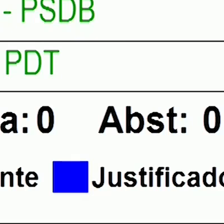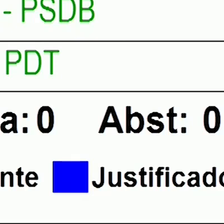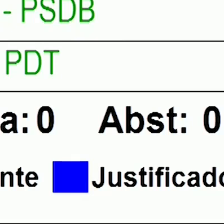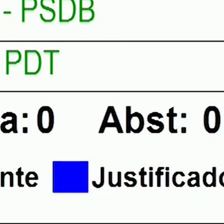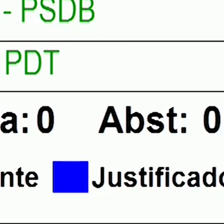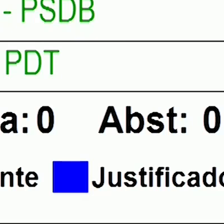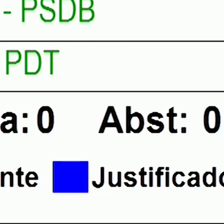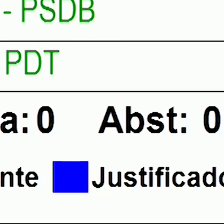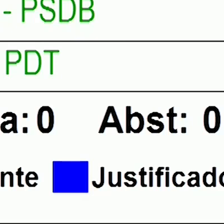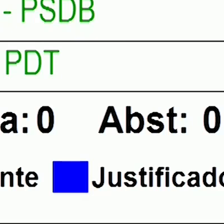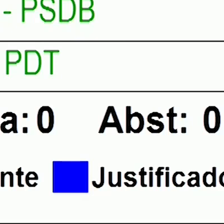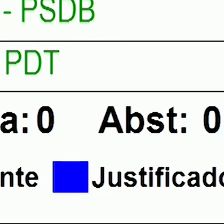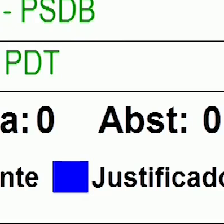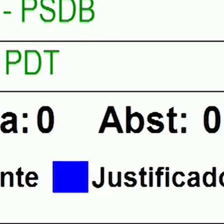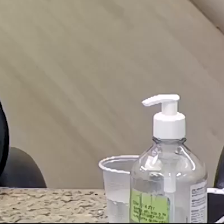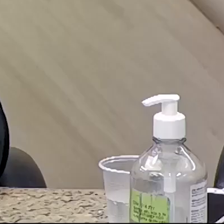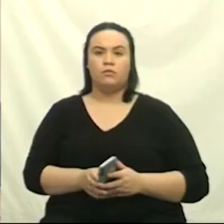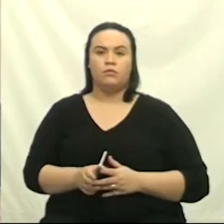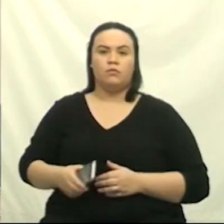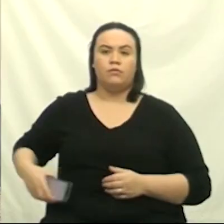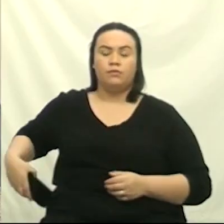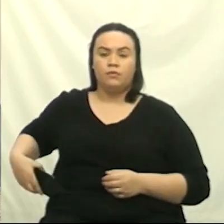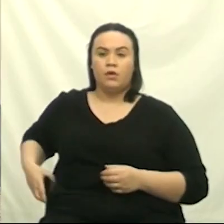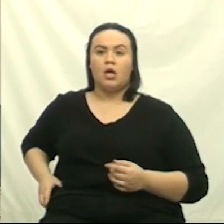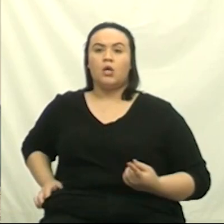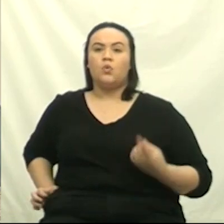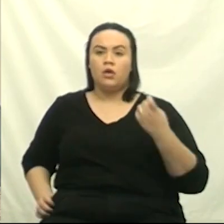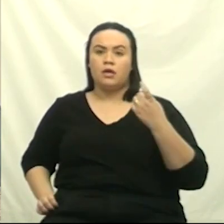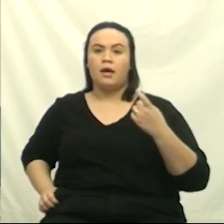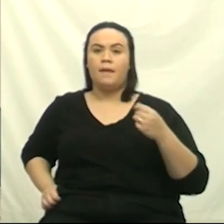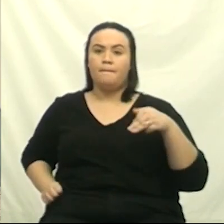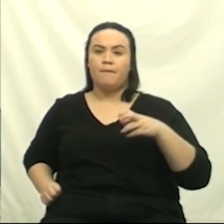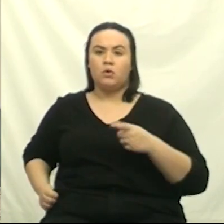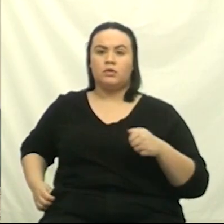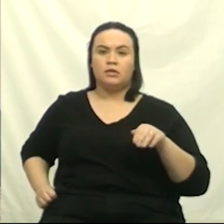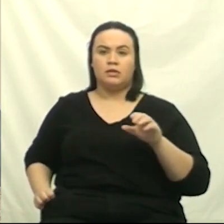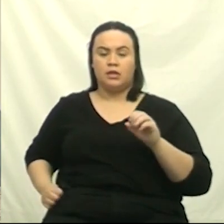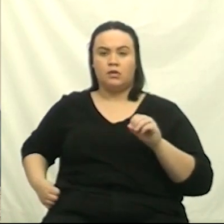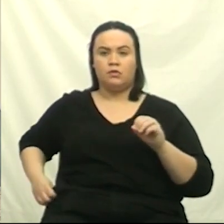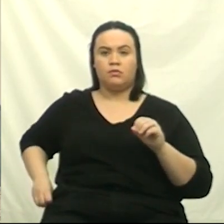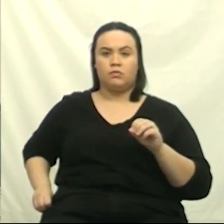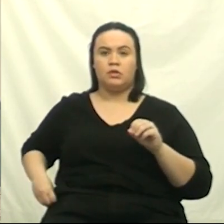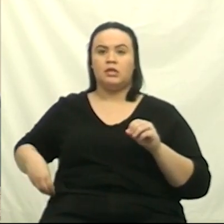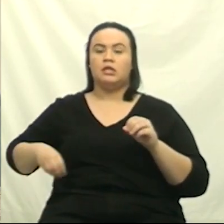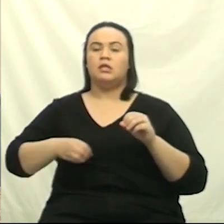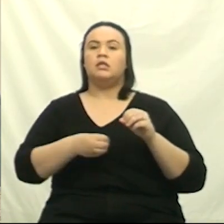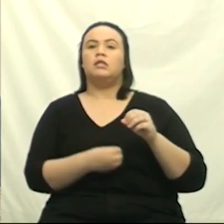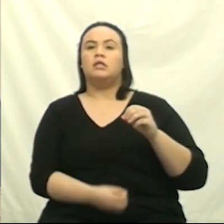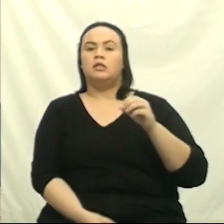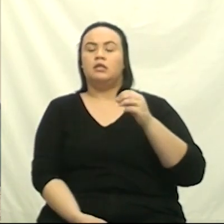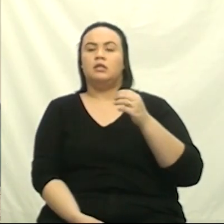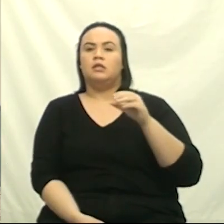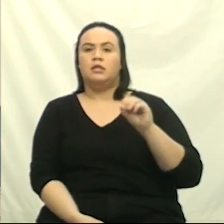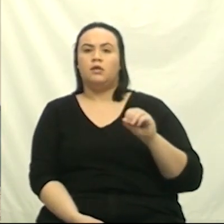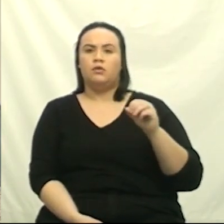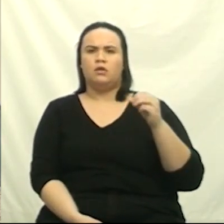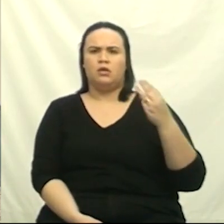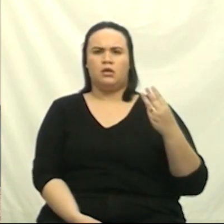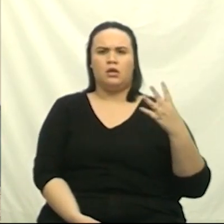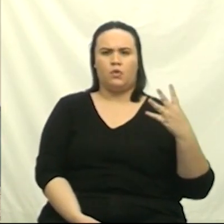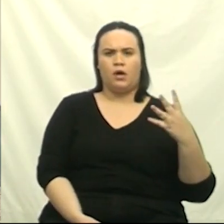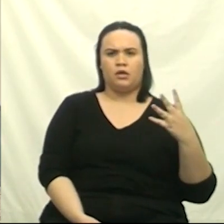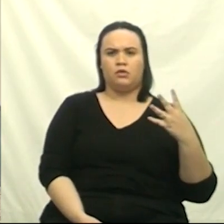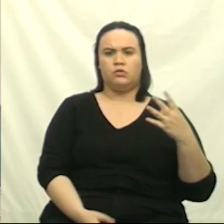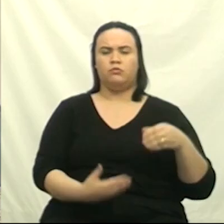em única discussão e votação a moção 034 barra 2023 de